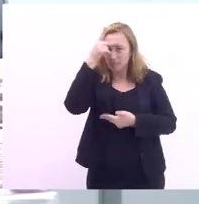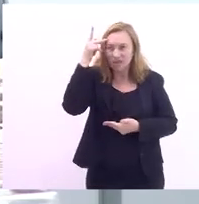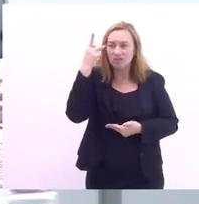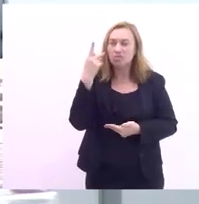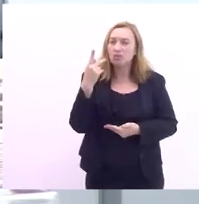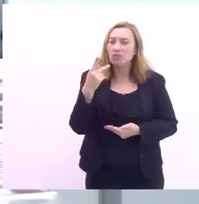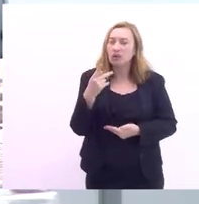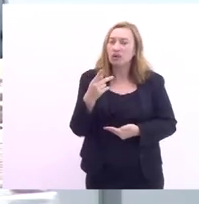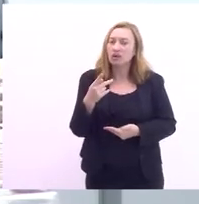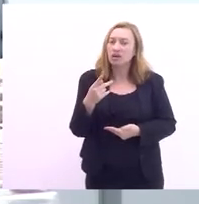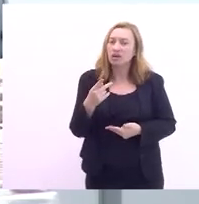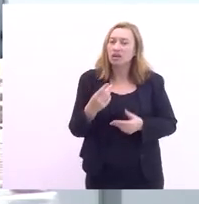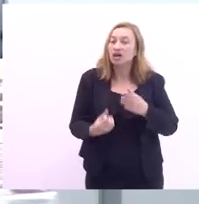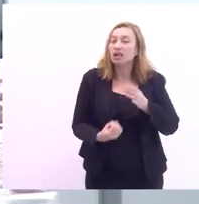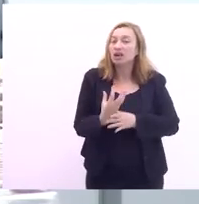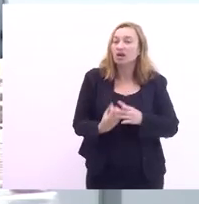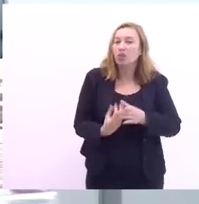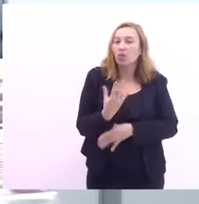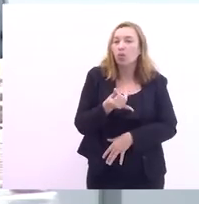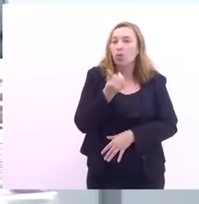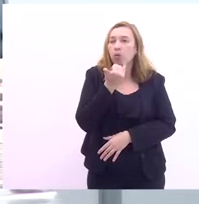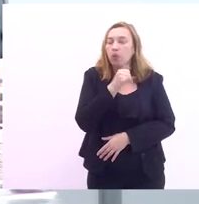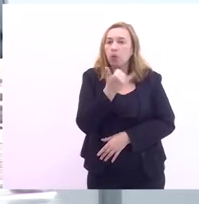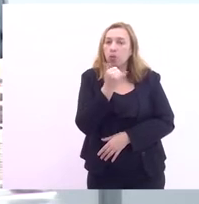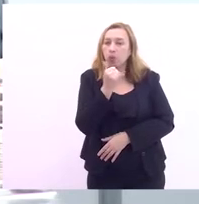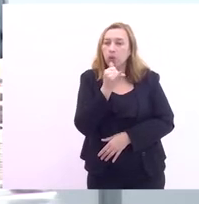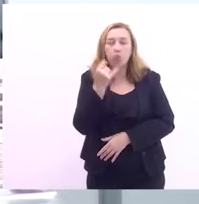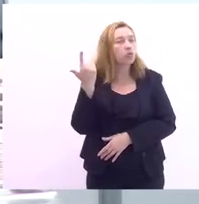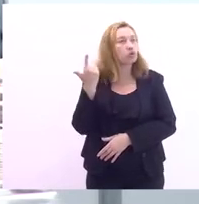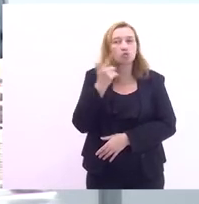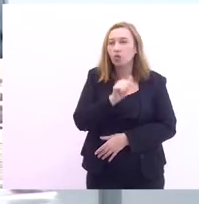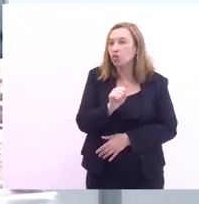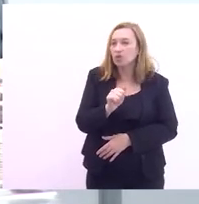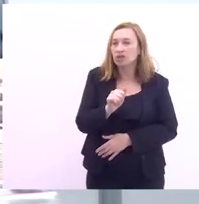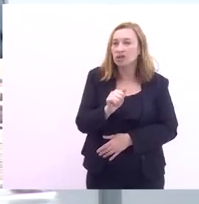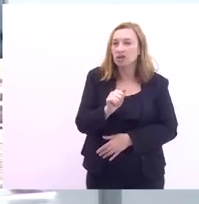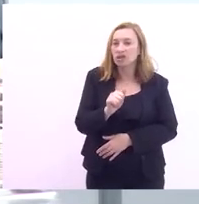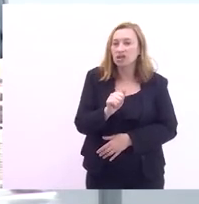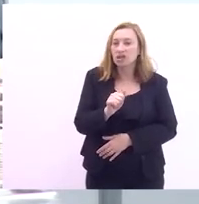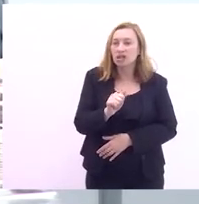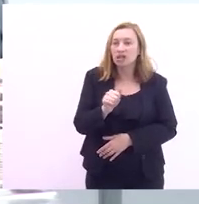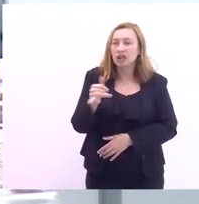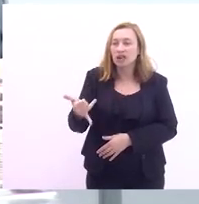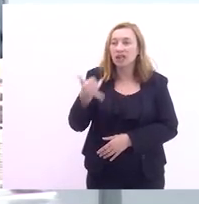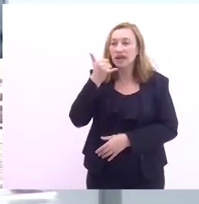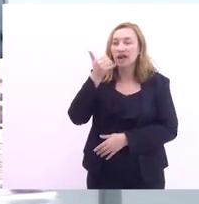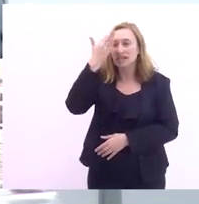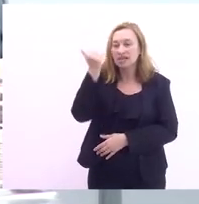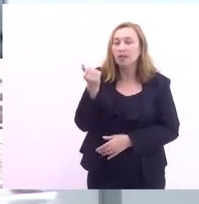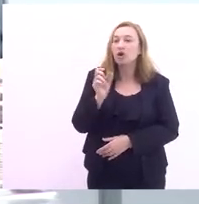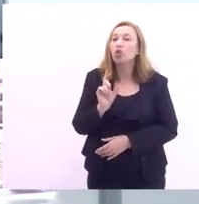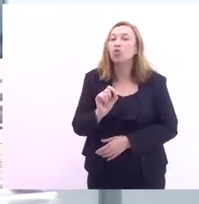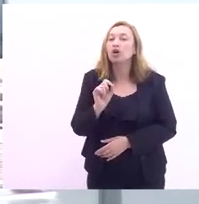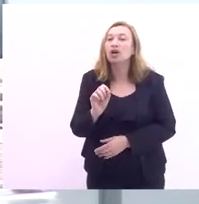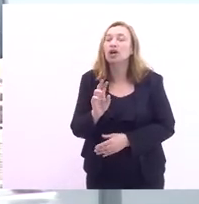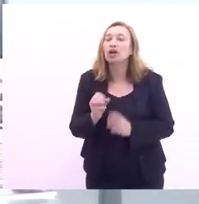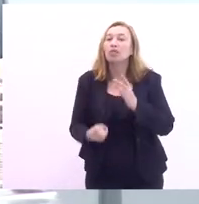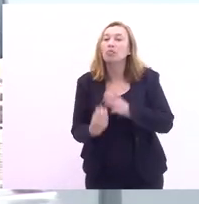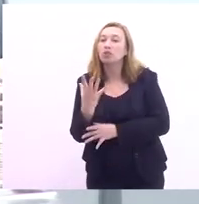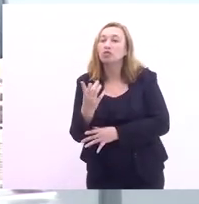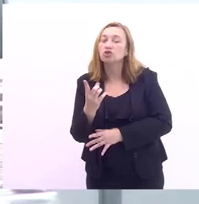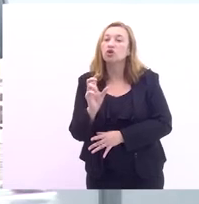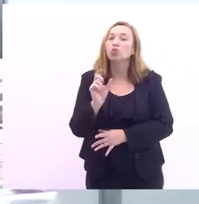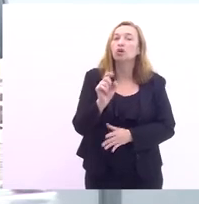energia, deputado Paulo Ramos, gerou e não consegue, ao ligar para a concessionária, saber o que foi produzido energia e o que não foi